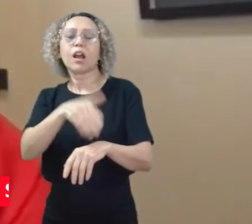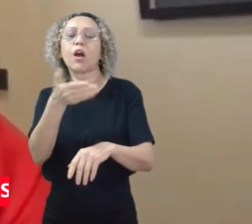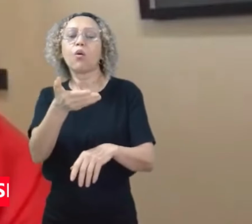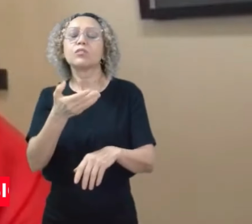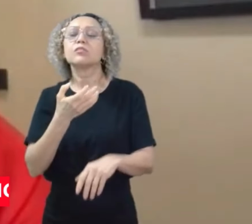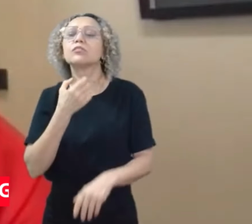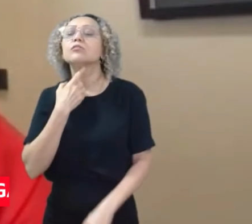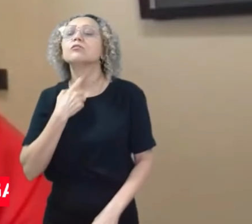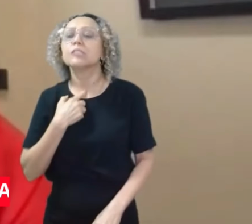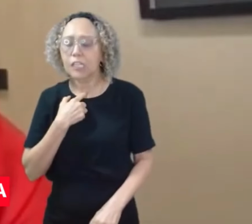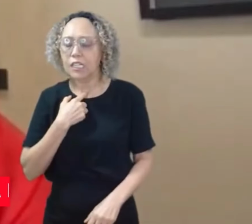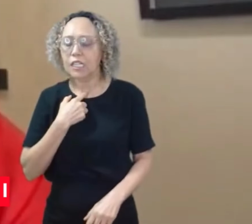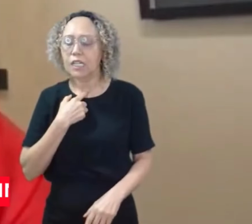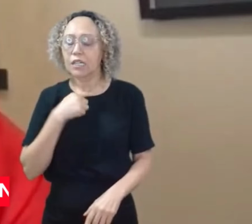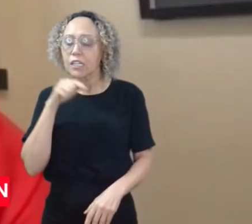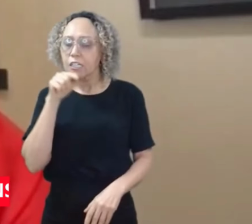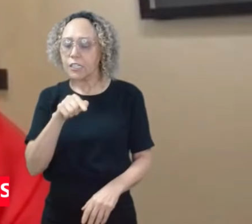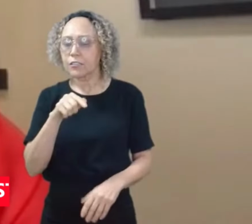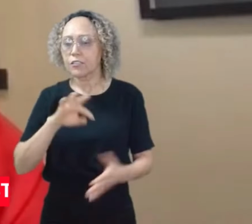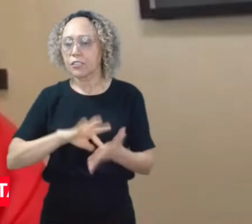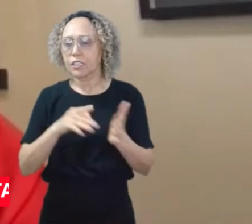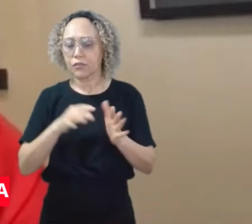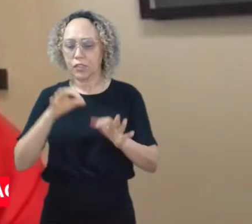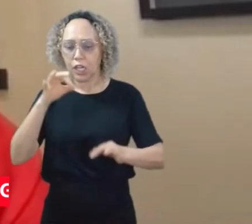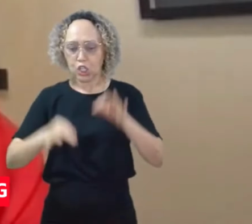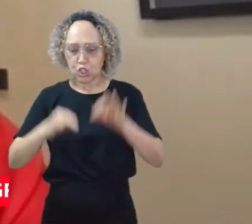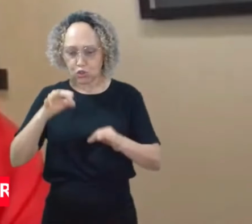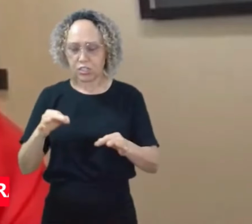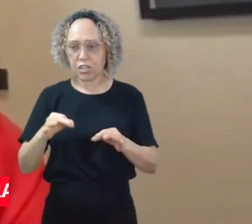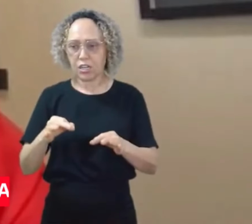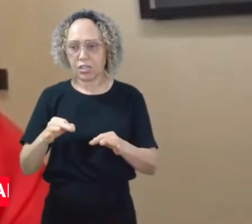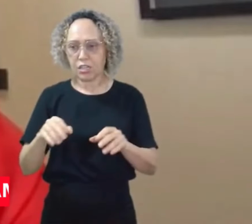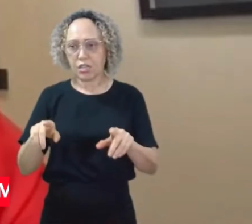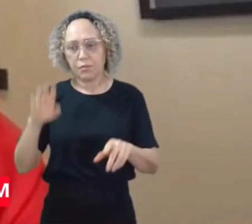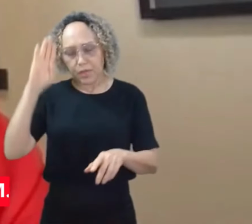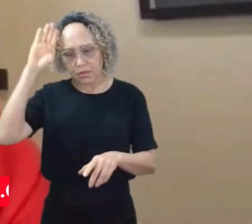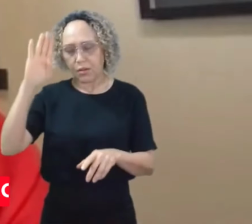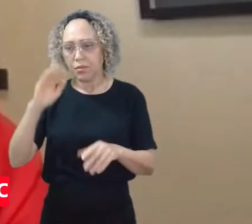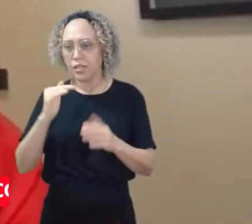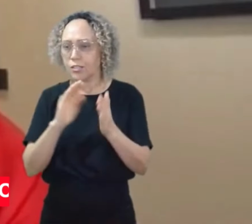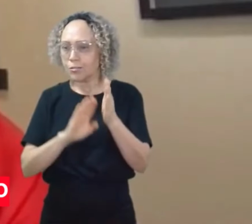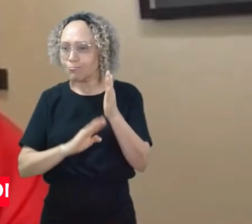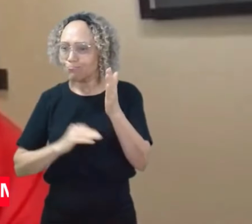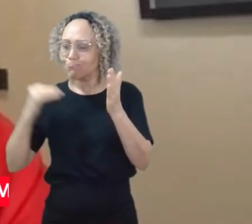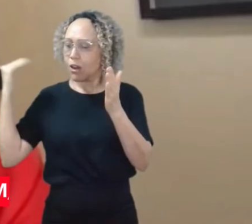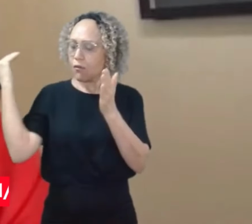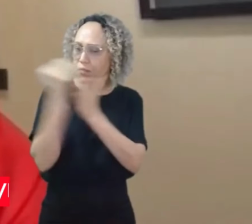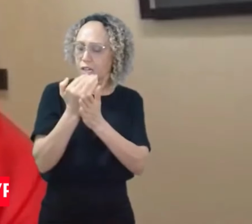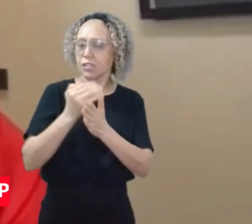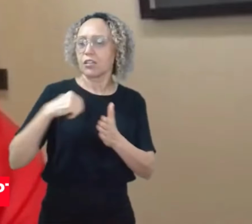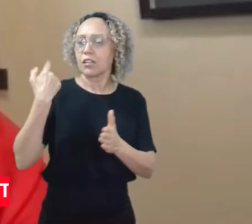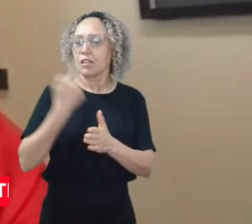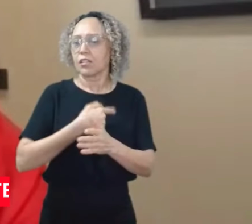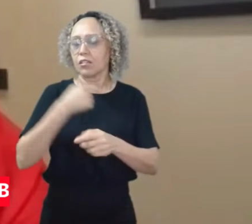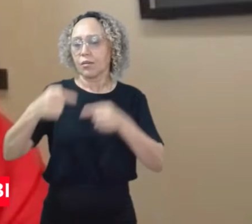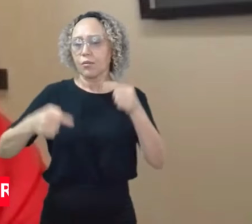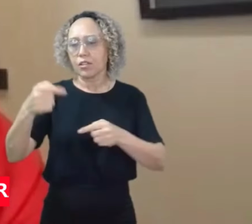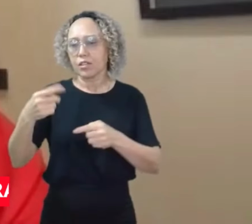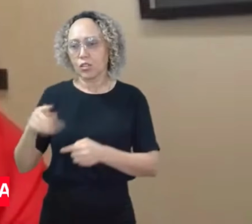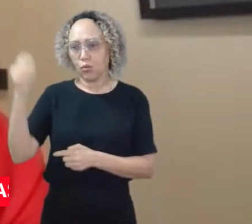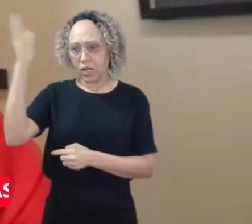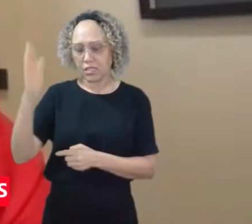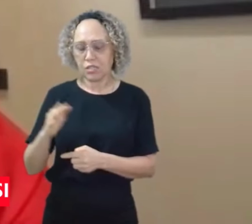de justiça, uma questão de reparação, mas acima de tudo um avanço, né, da nossa luta política no Brasil, de fazer com que os recursos